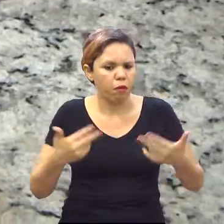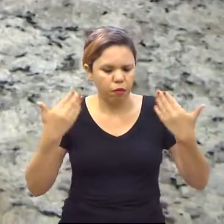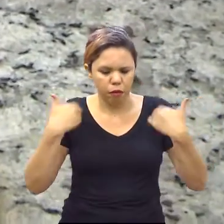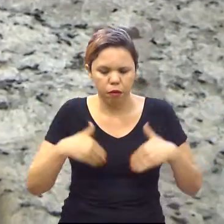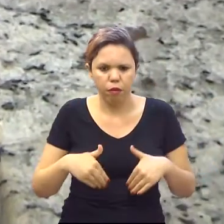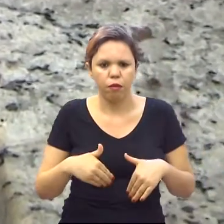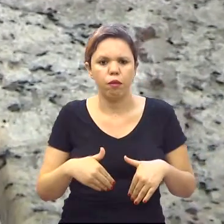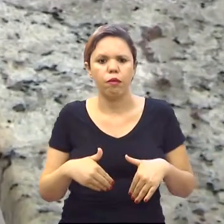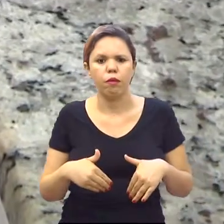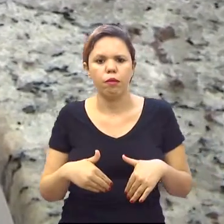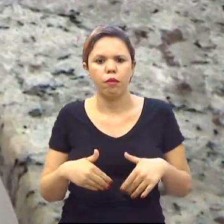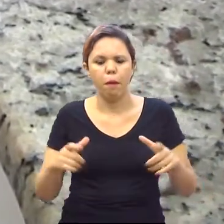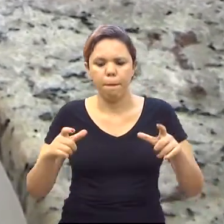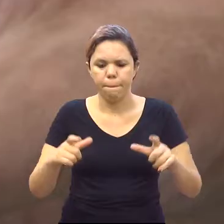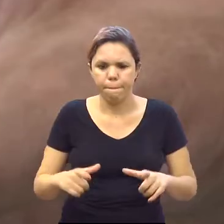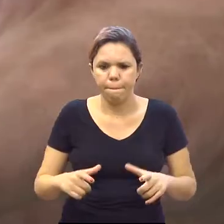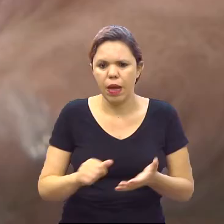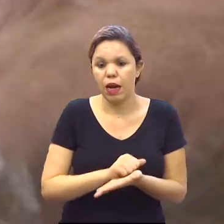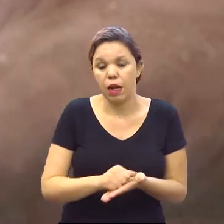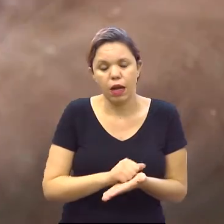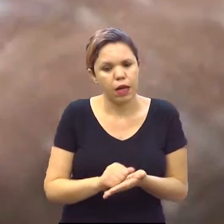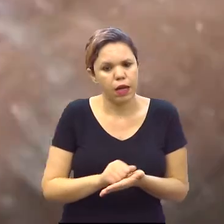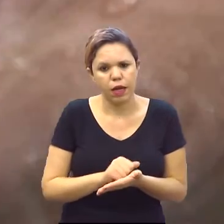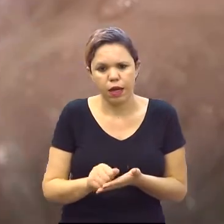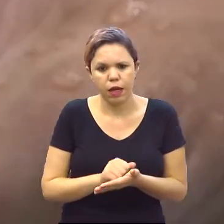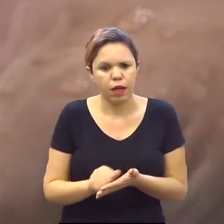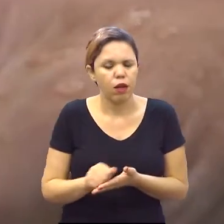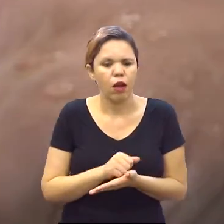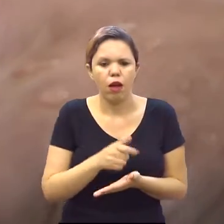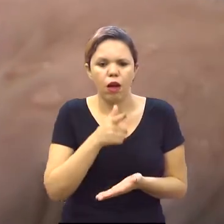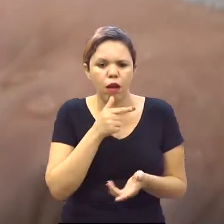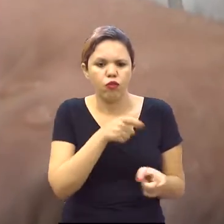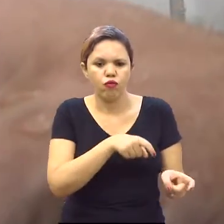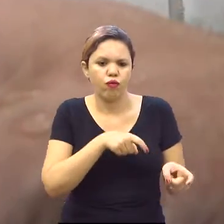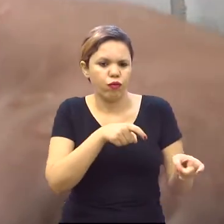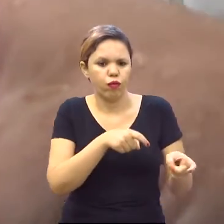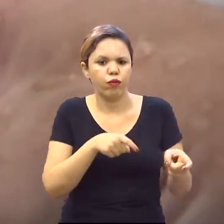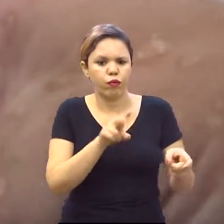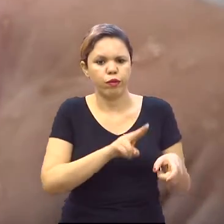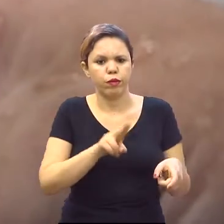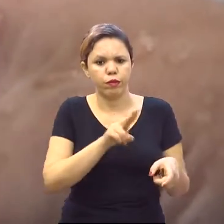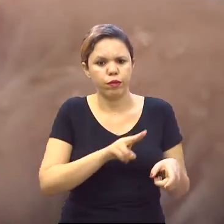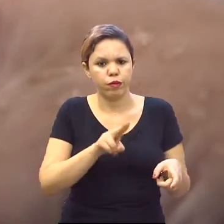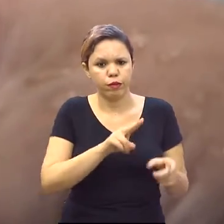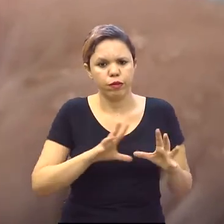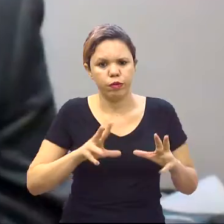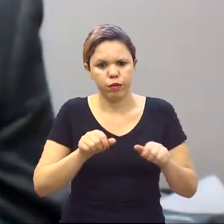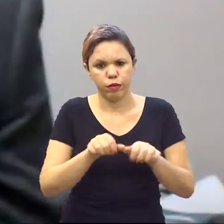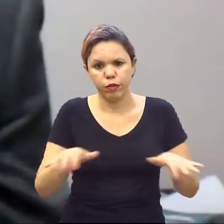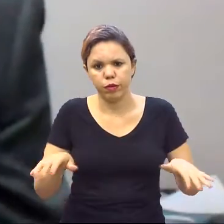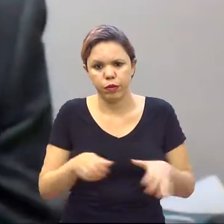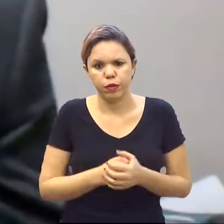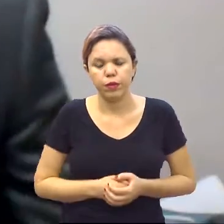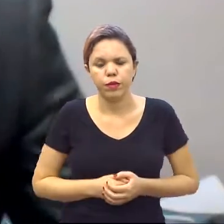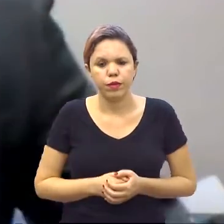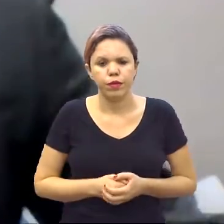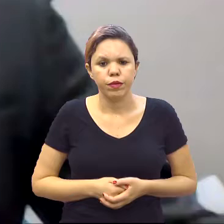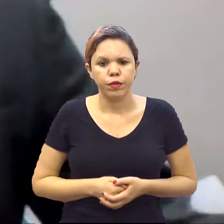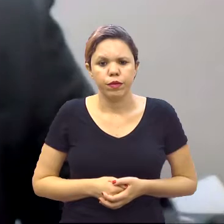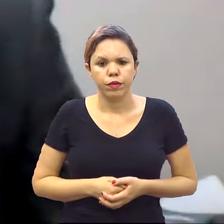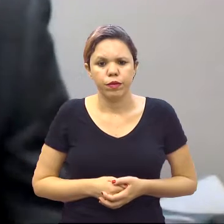quer seja para lavagem de pátios, quer seja para irrigação e usos não nobres. Então, na